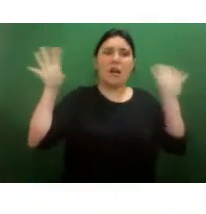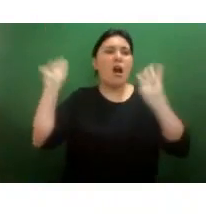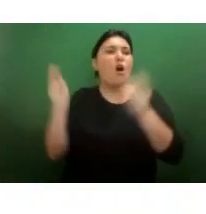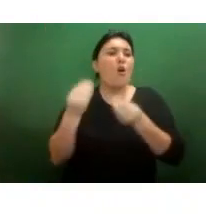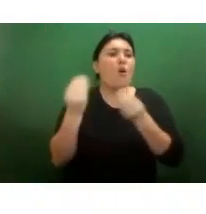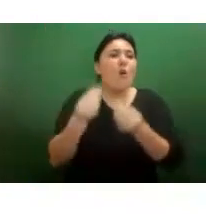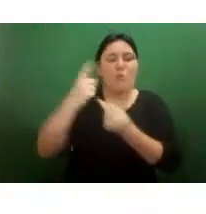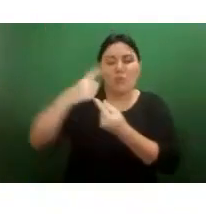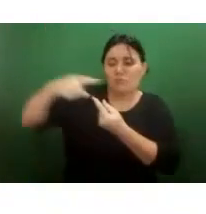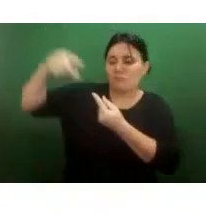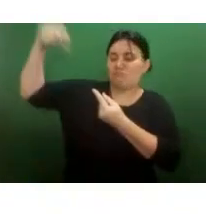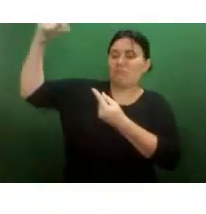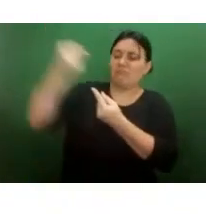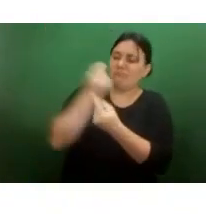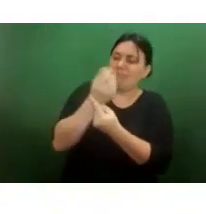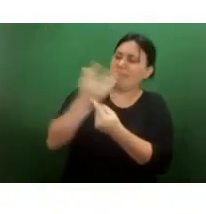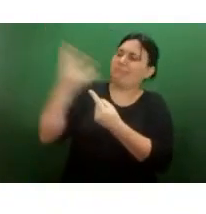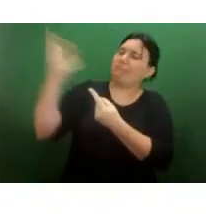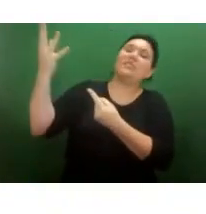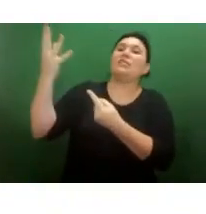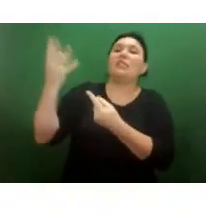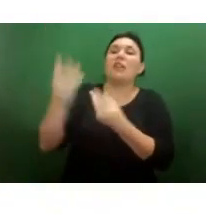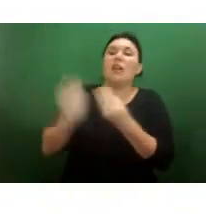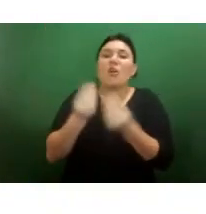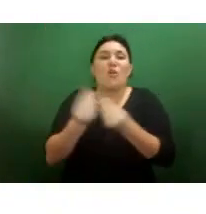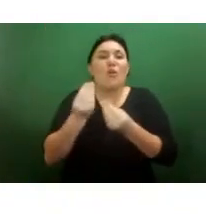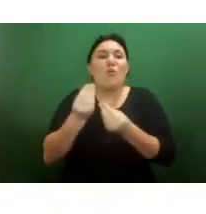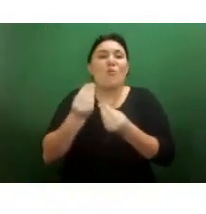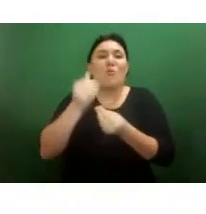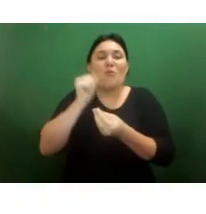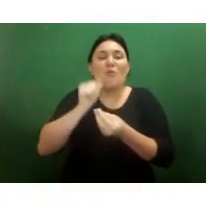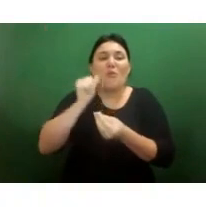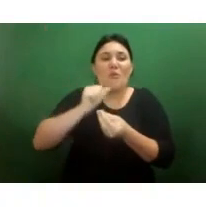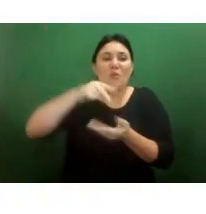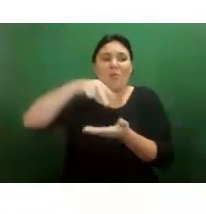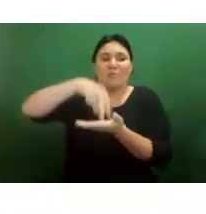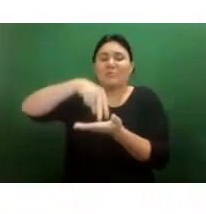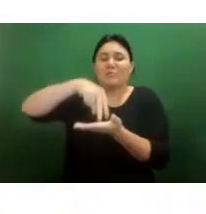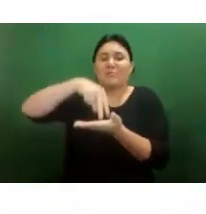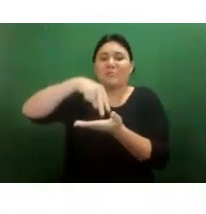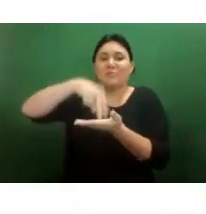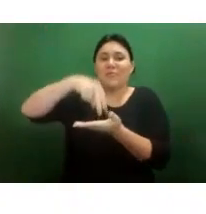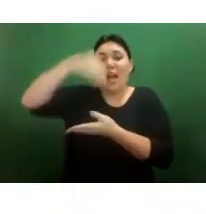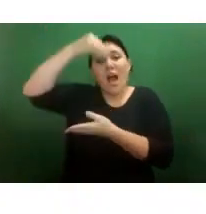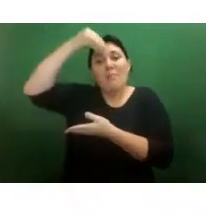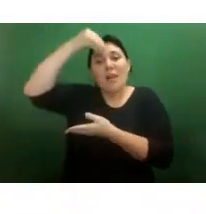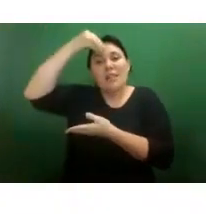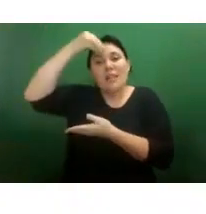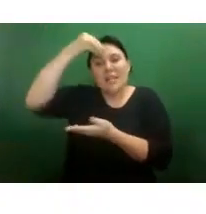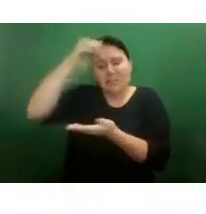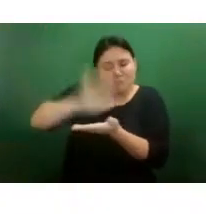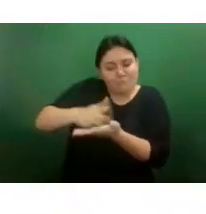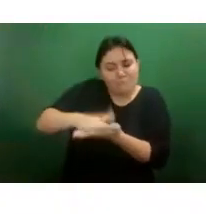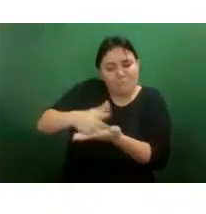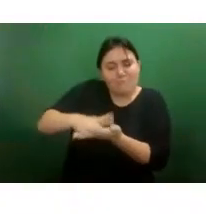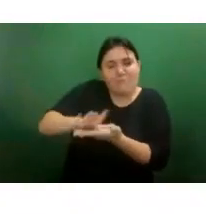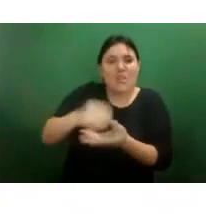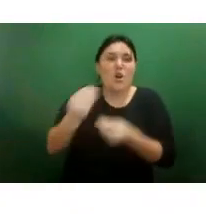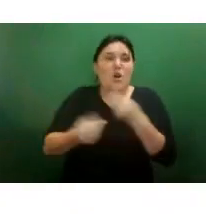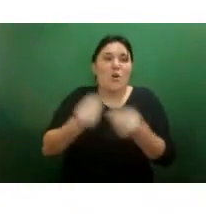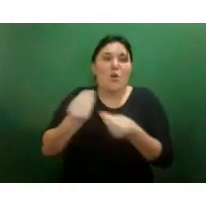descrever as passistas, as madrinhas de bateria? Quais são os adjetivos que vamos utilizar? E tudo isso a gente